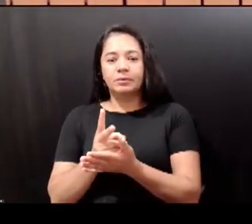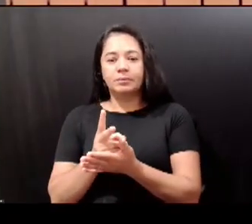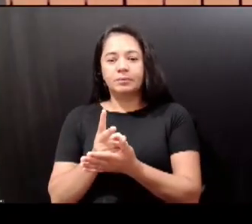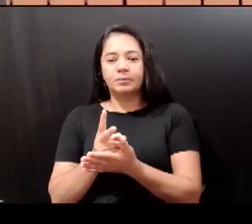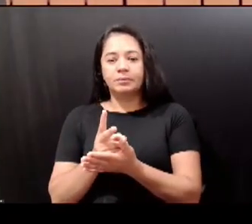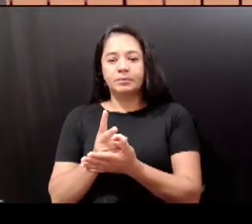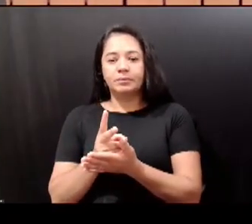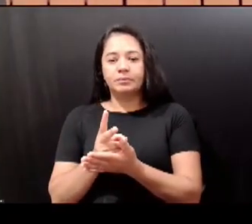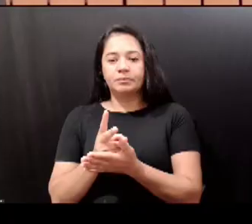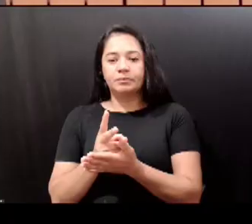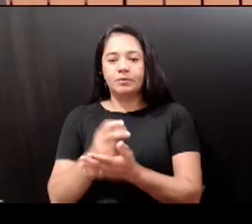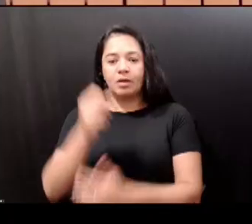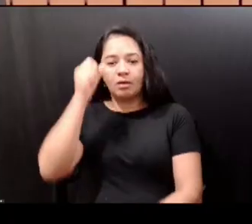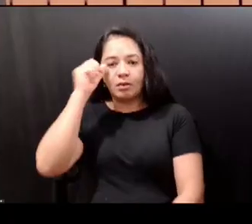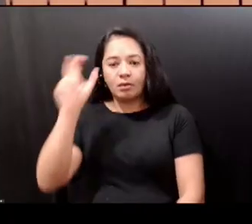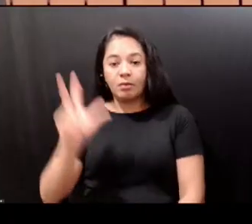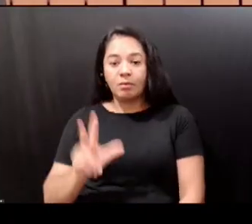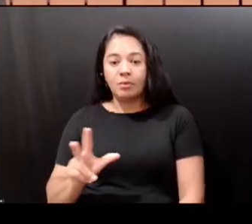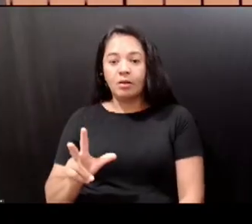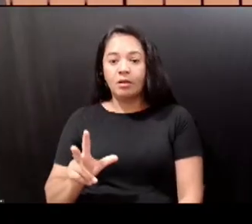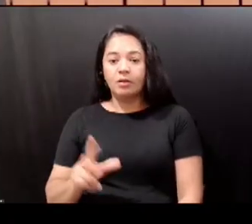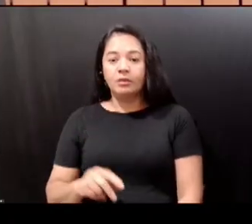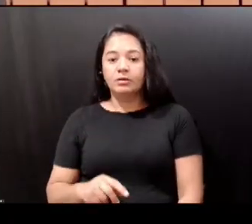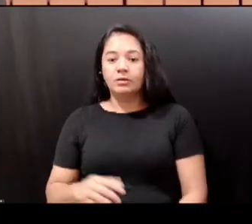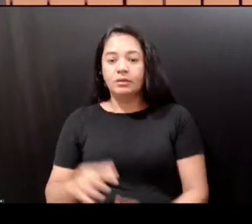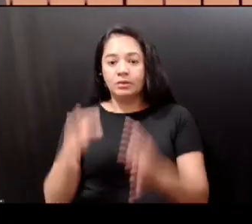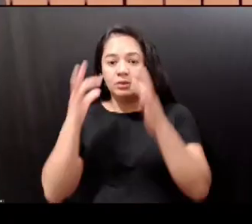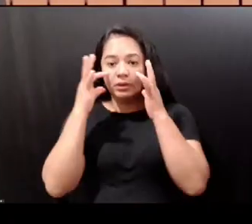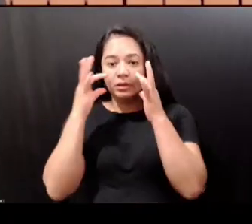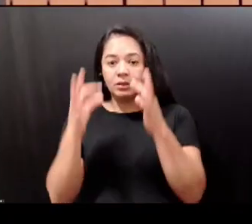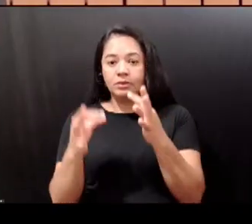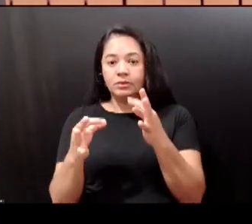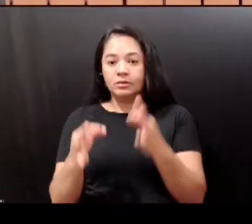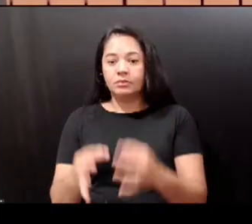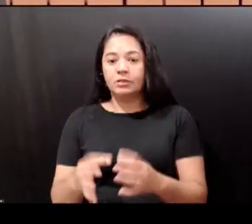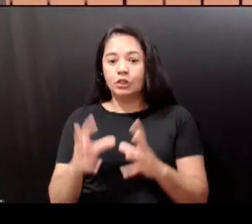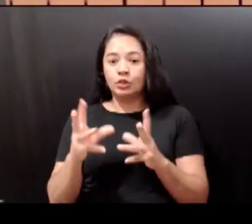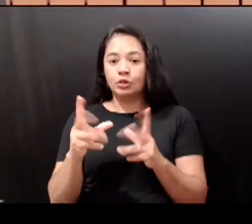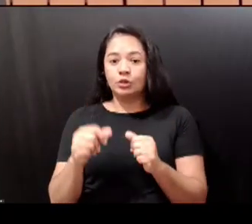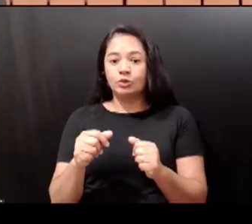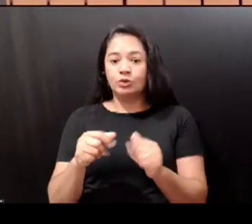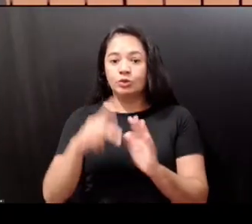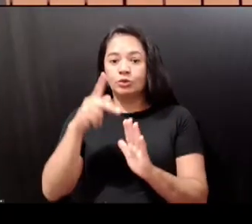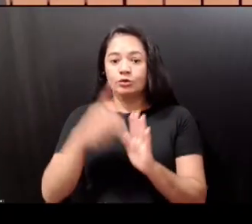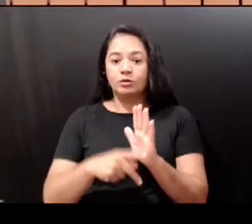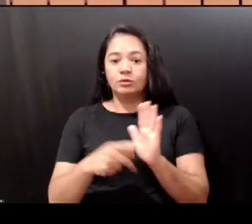esperto e atento a todos os projetos que são aprovados